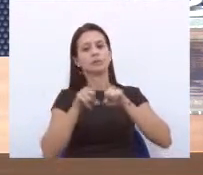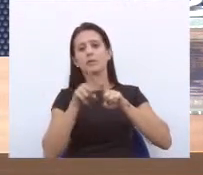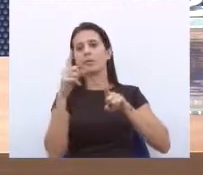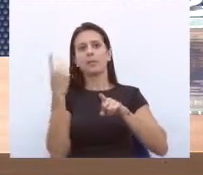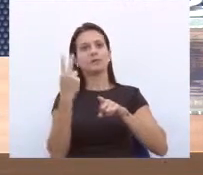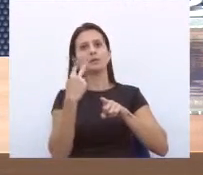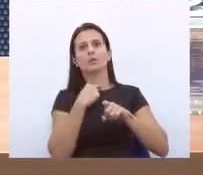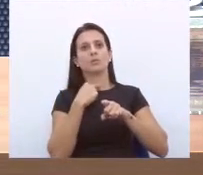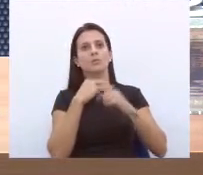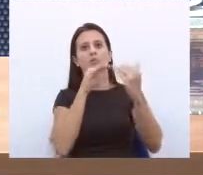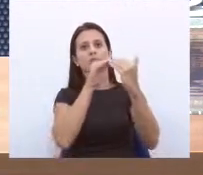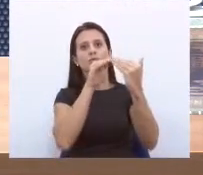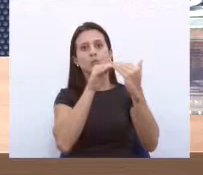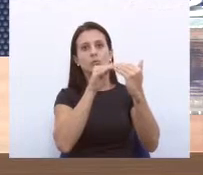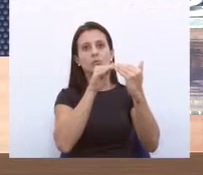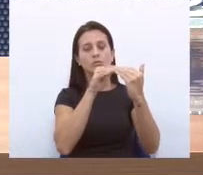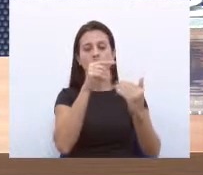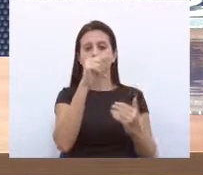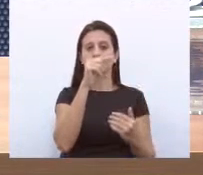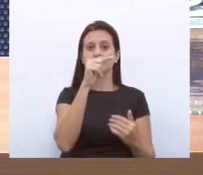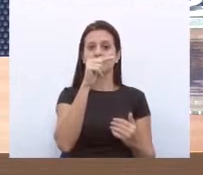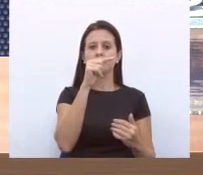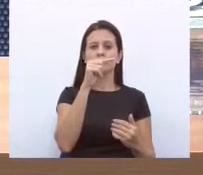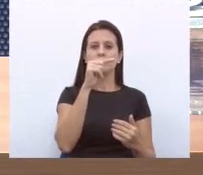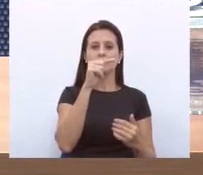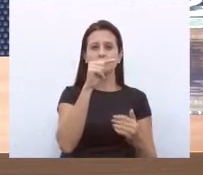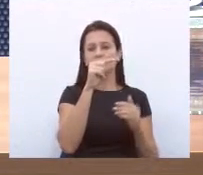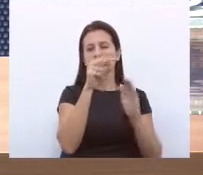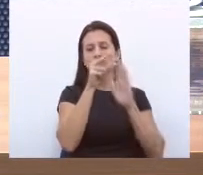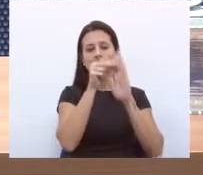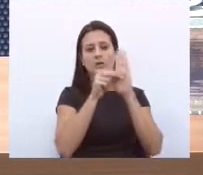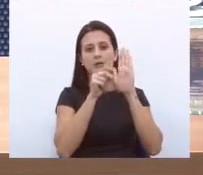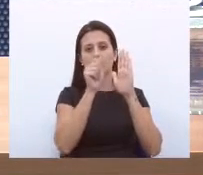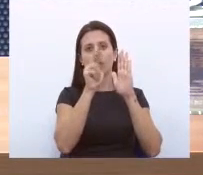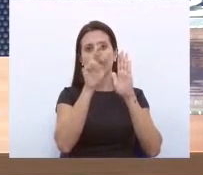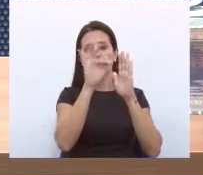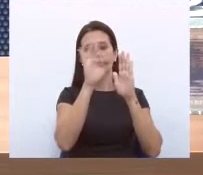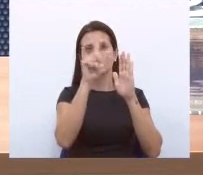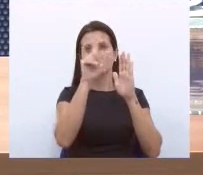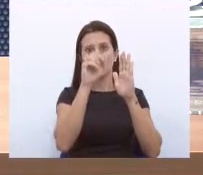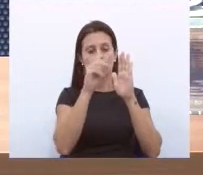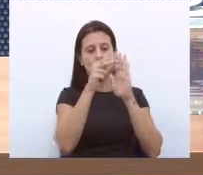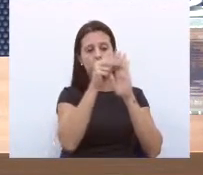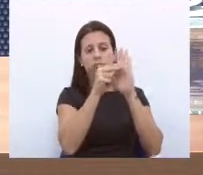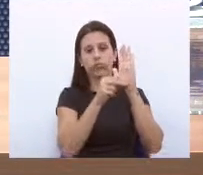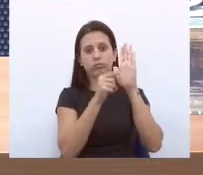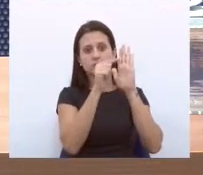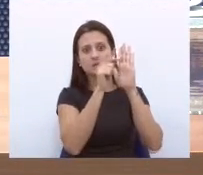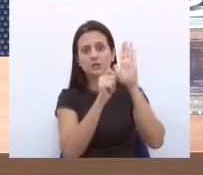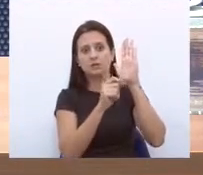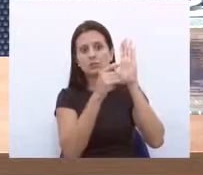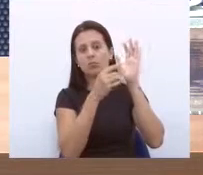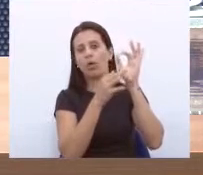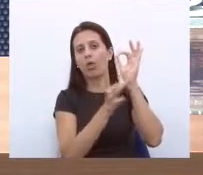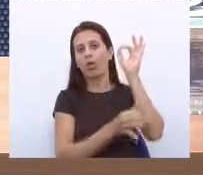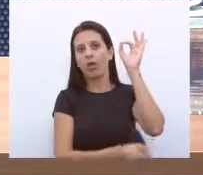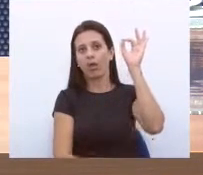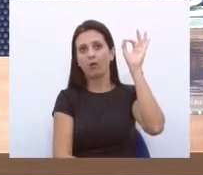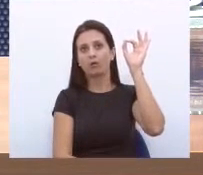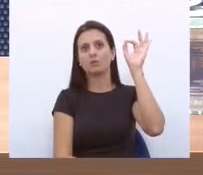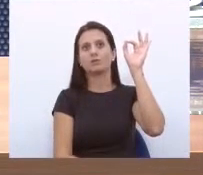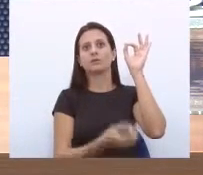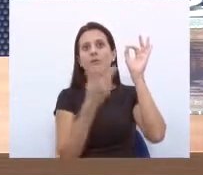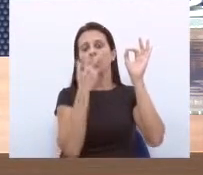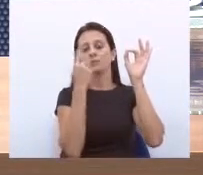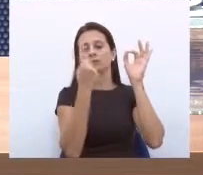concordar da forma que veio. 700 e poucos artigos, a meu juízo, não tinha necessidade de criar um regime jurídico único daquela forma. Eu